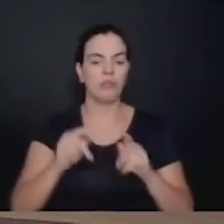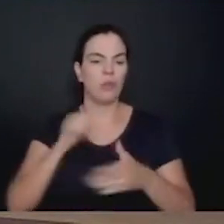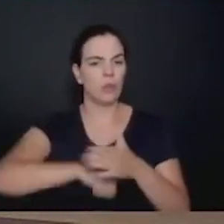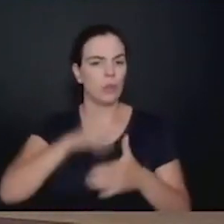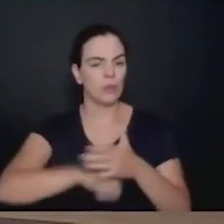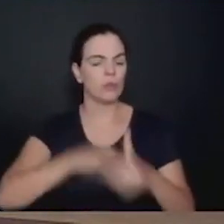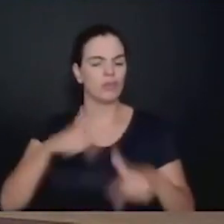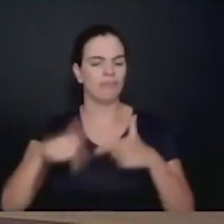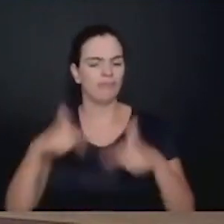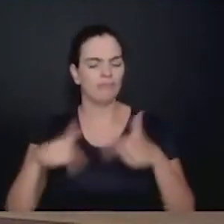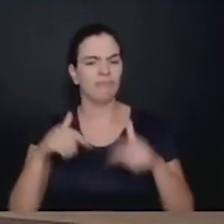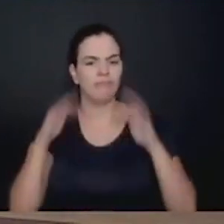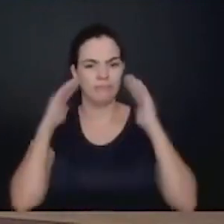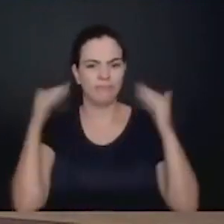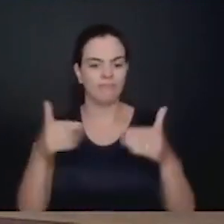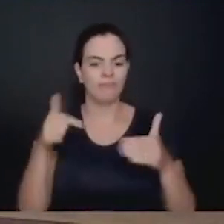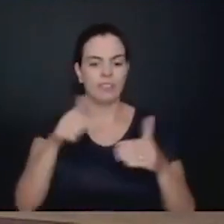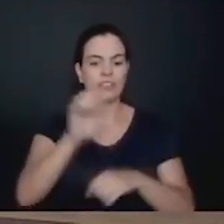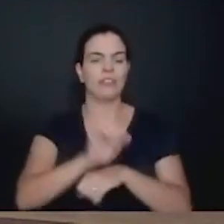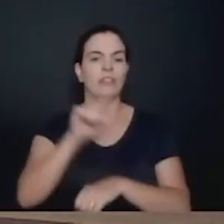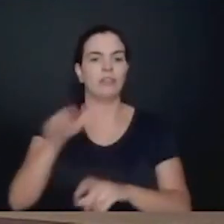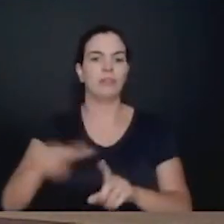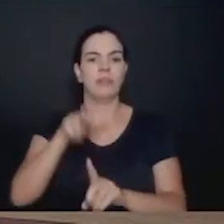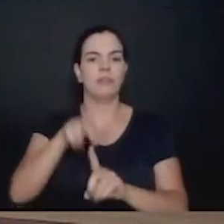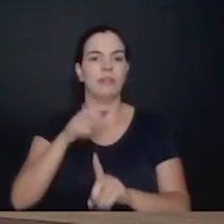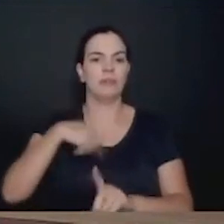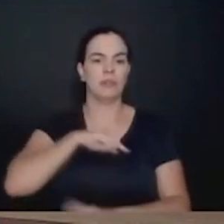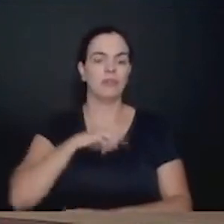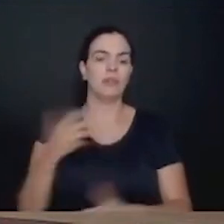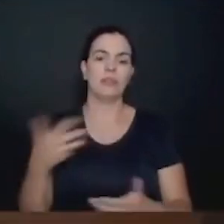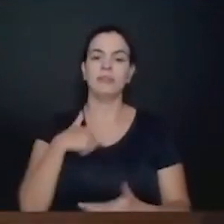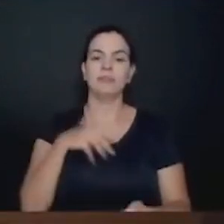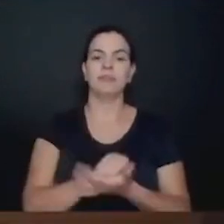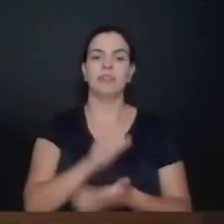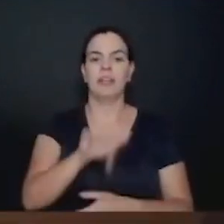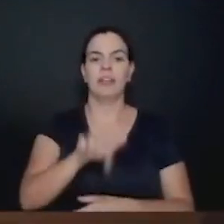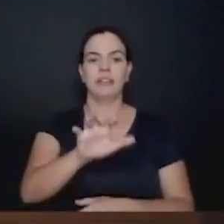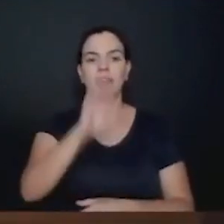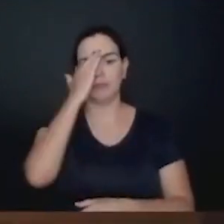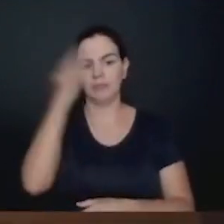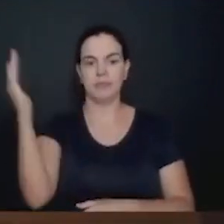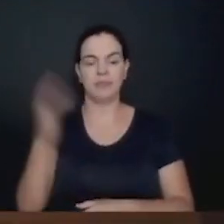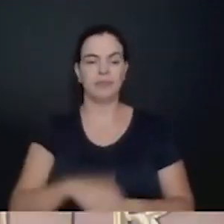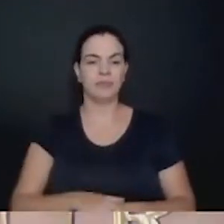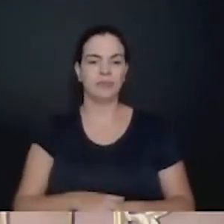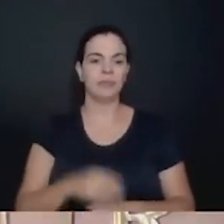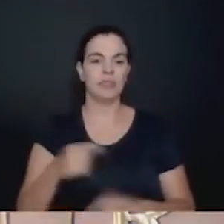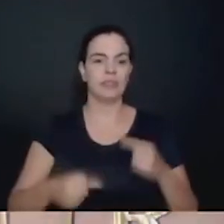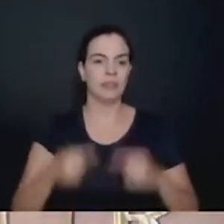uma referência para todos nós. Então, fica aqui o meu registro, presidente. Muito obrigado. Continue a discussão, projeto em pauta.